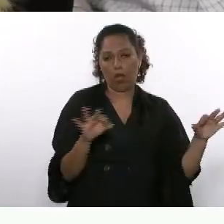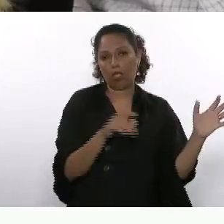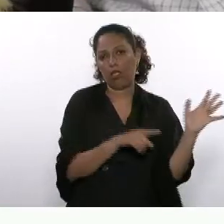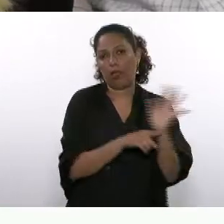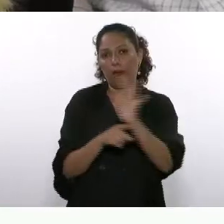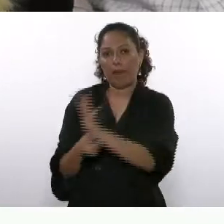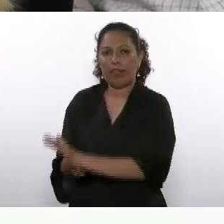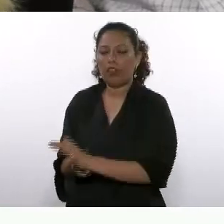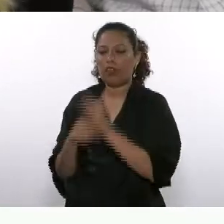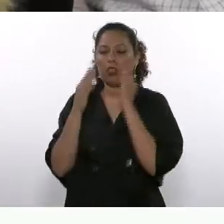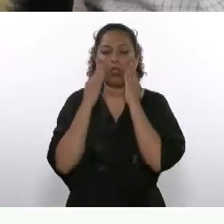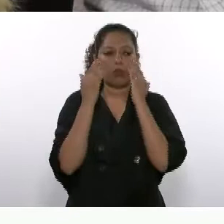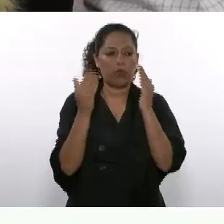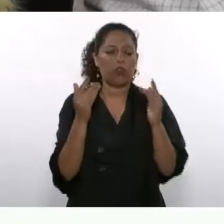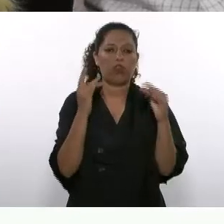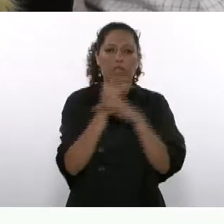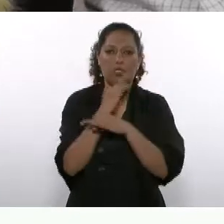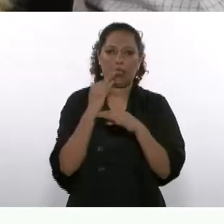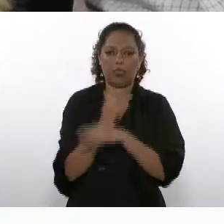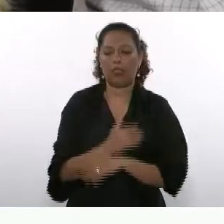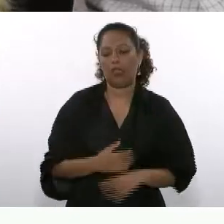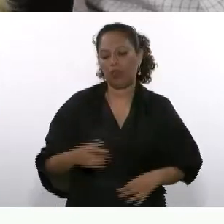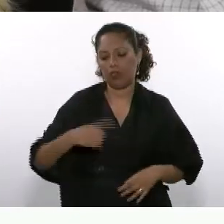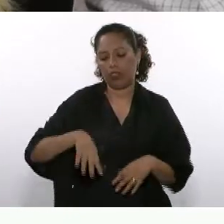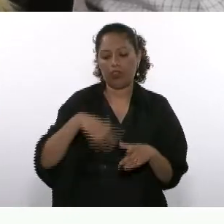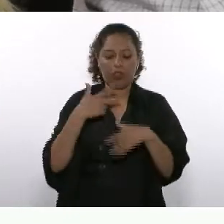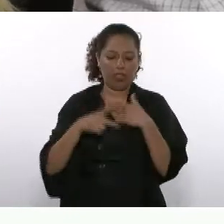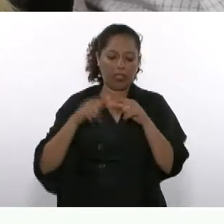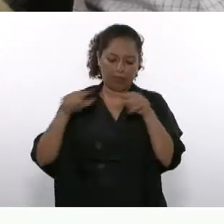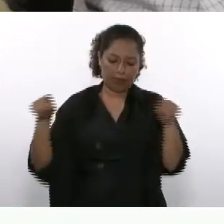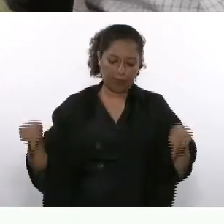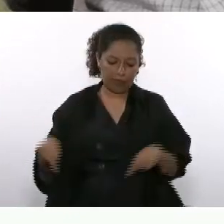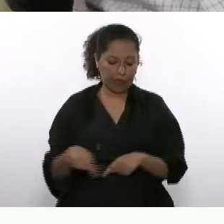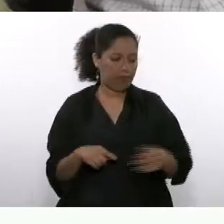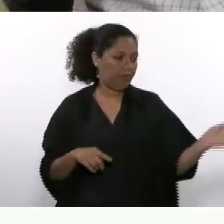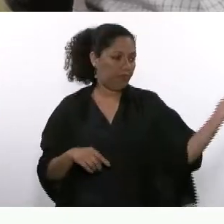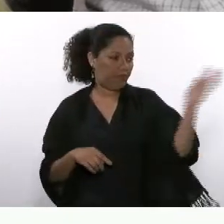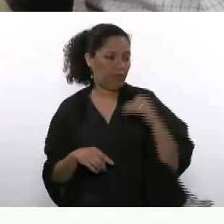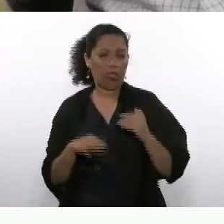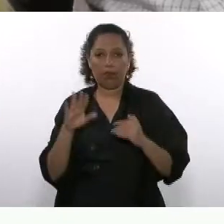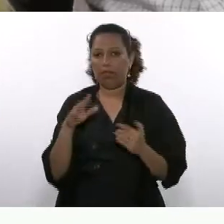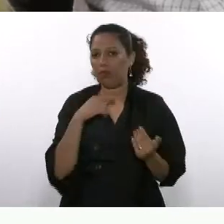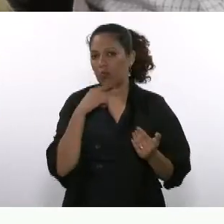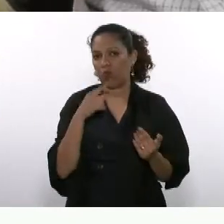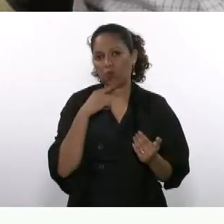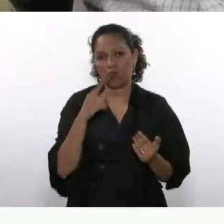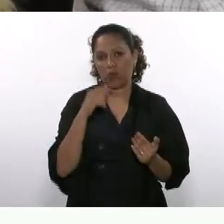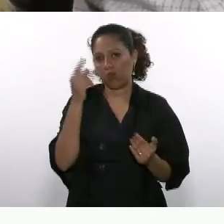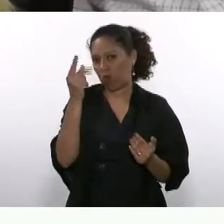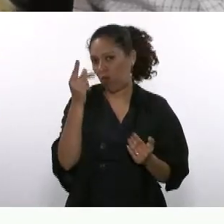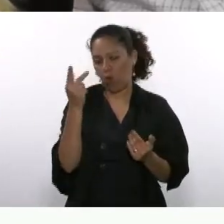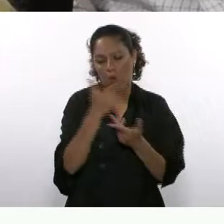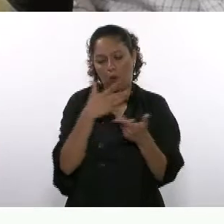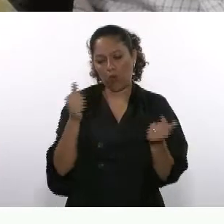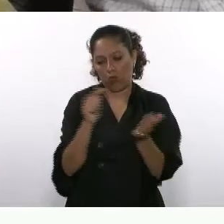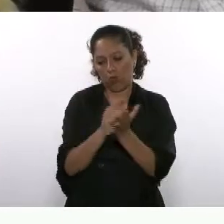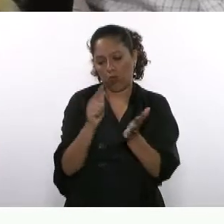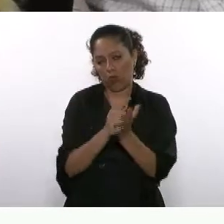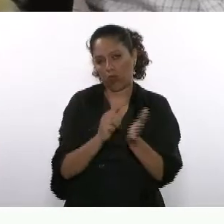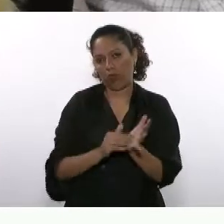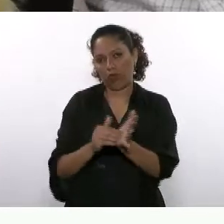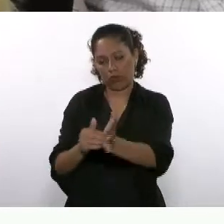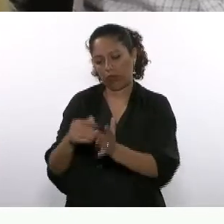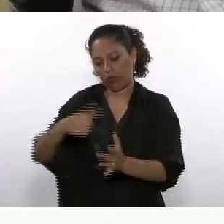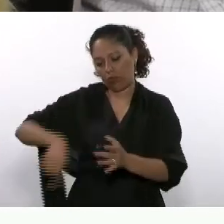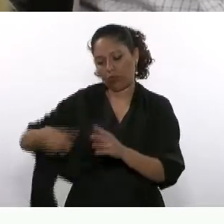ser apresentado. Então, não adianta a gente ceder um espaço e eles não terem que apresentar. Então, a gente fez um trabalho junto com os municípios